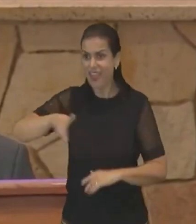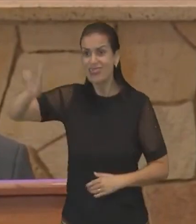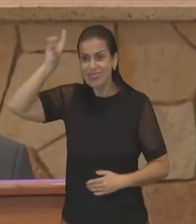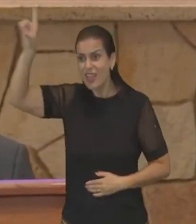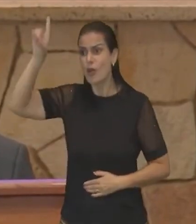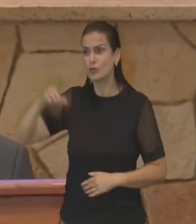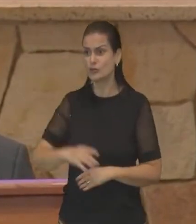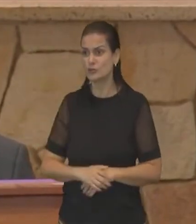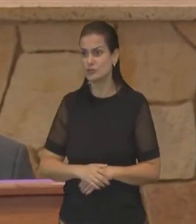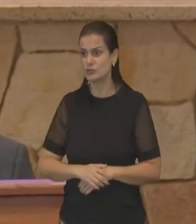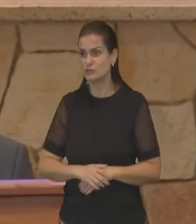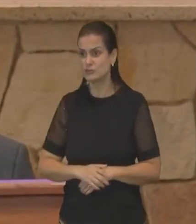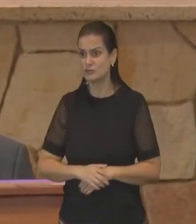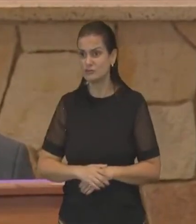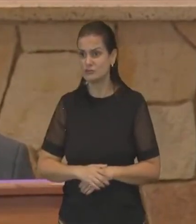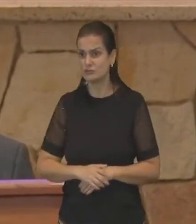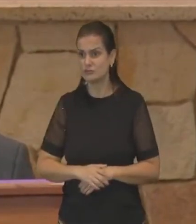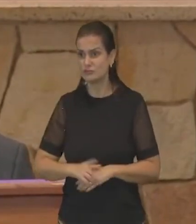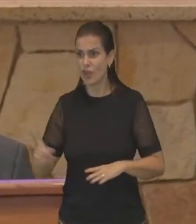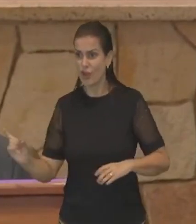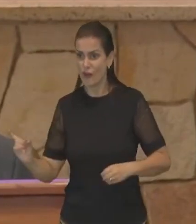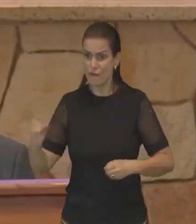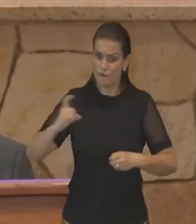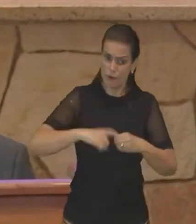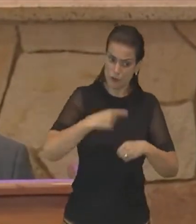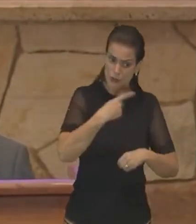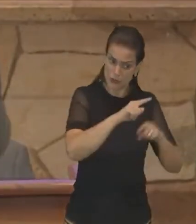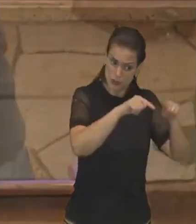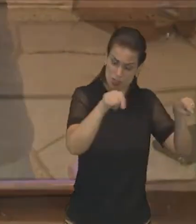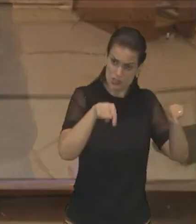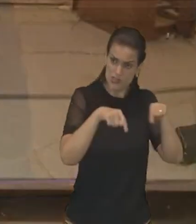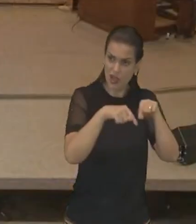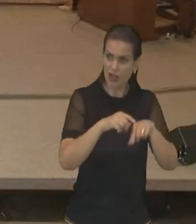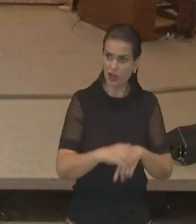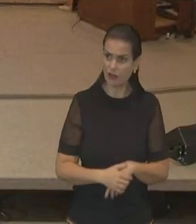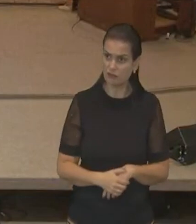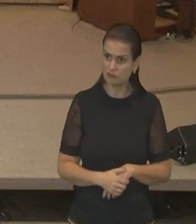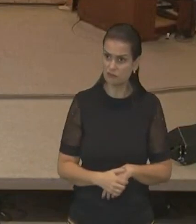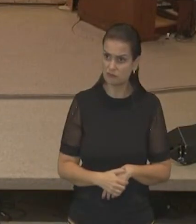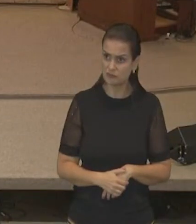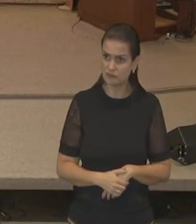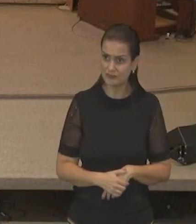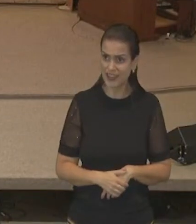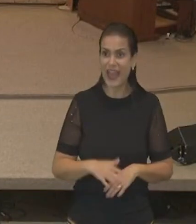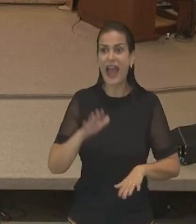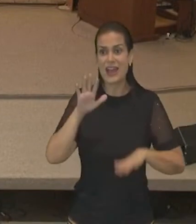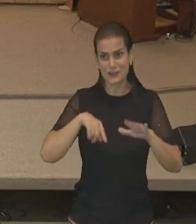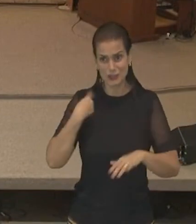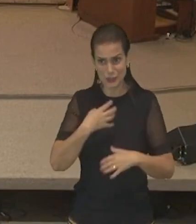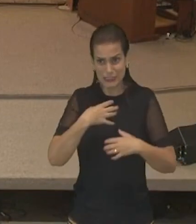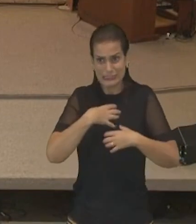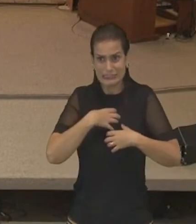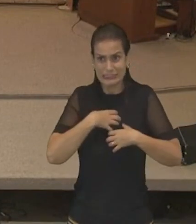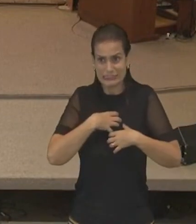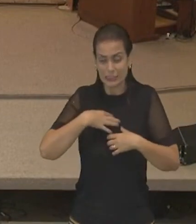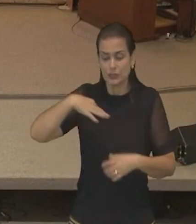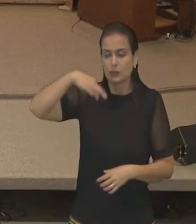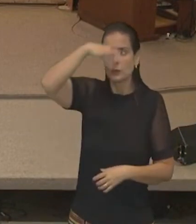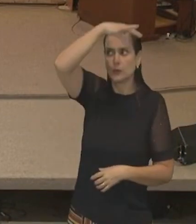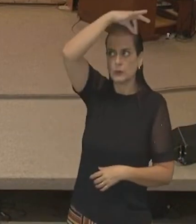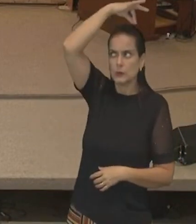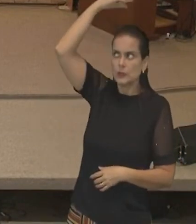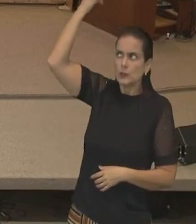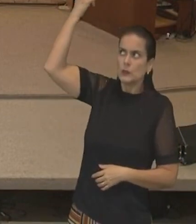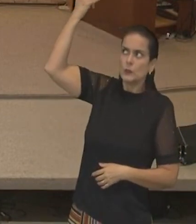seu gabinete. Meus irmãos, essa luta com Deus é tão preciosa, não é, pastor? Que a gente tem isso, nós sentimos isso, o Espírito fala com a